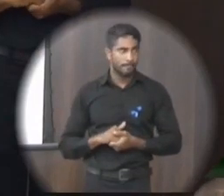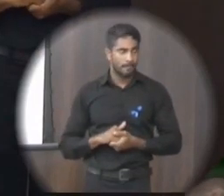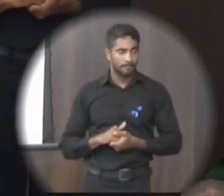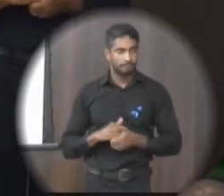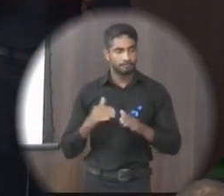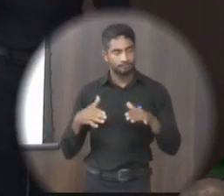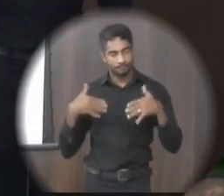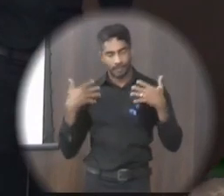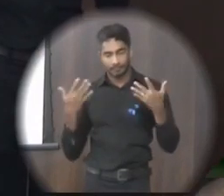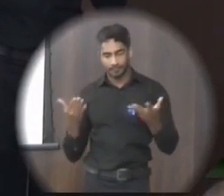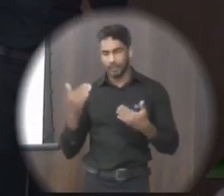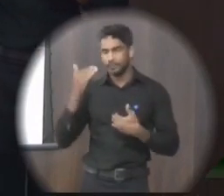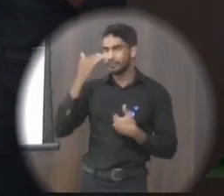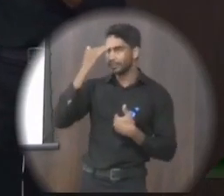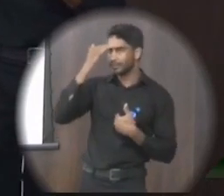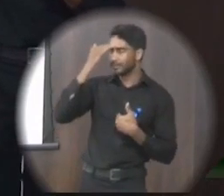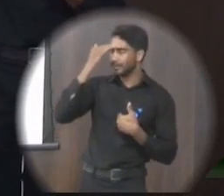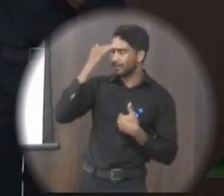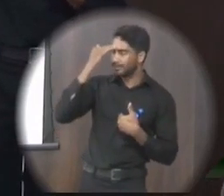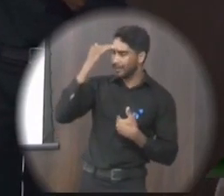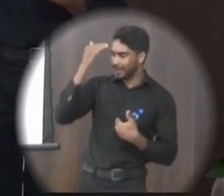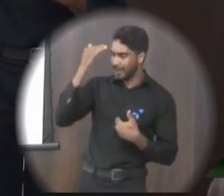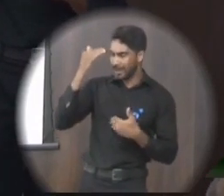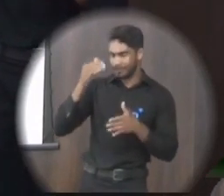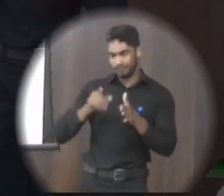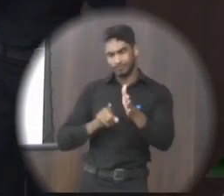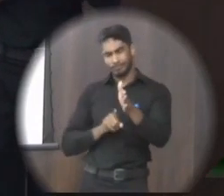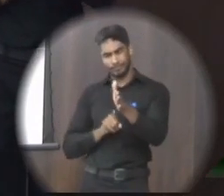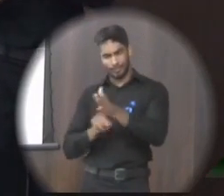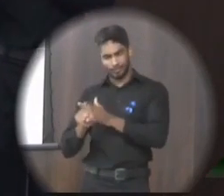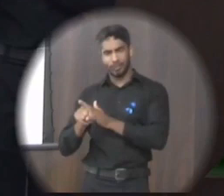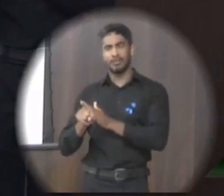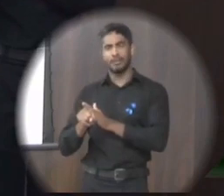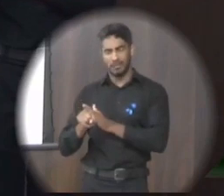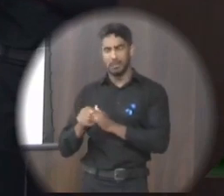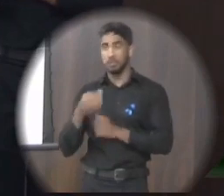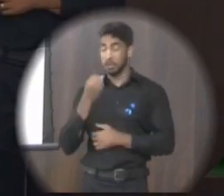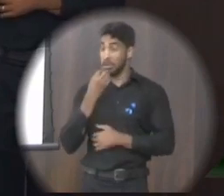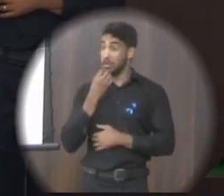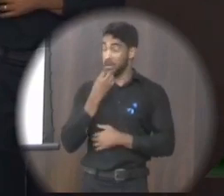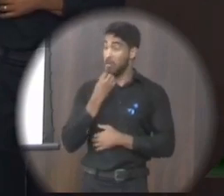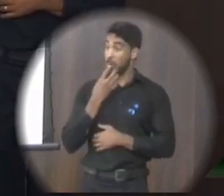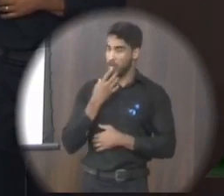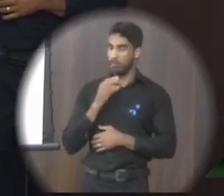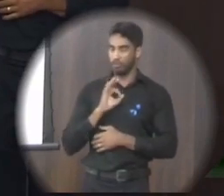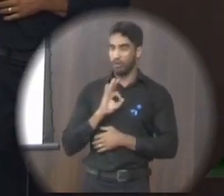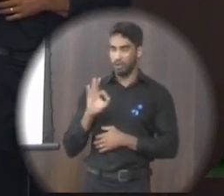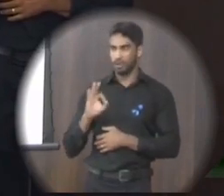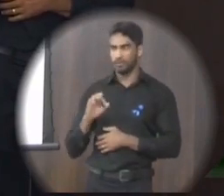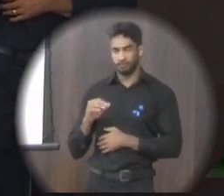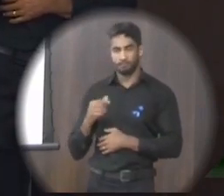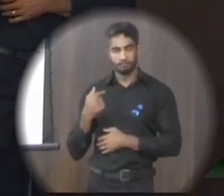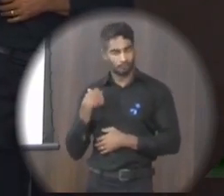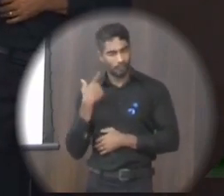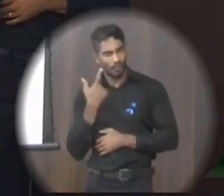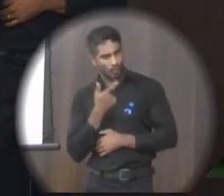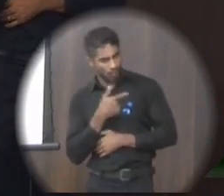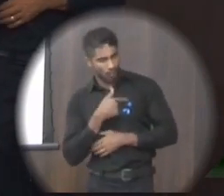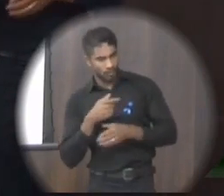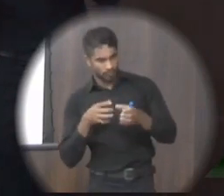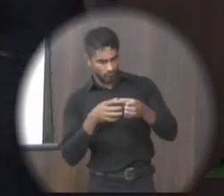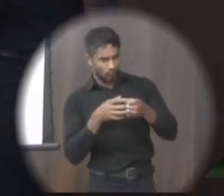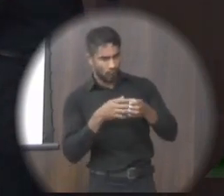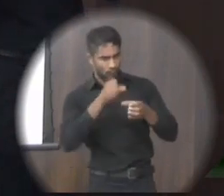Bom, vereador, obrigado pelo questionamento, bem plausível, por sinal. Nós, o Corpo de Bombeiros,